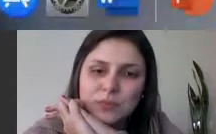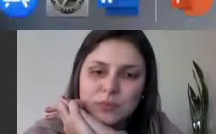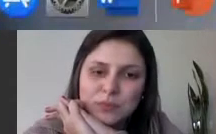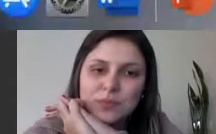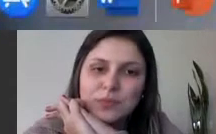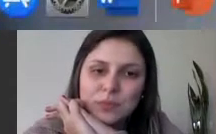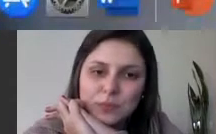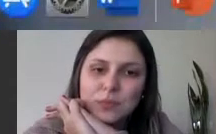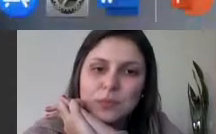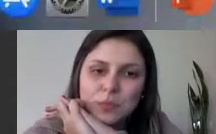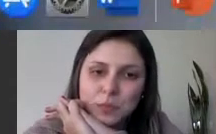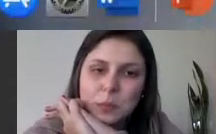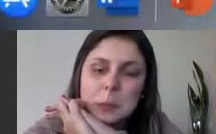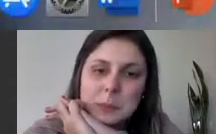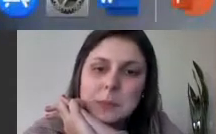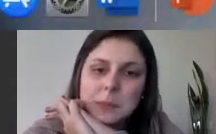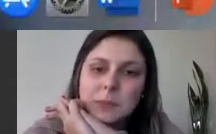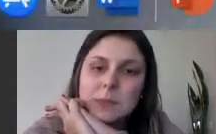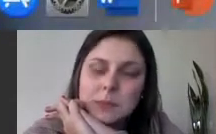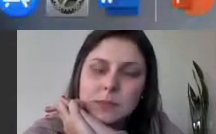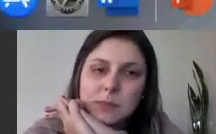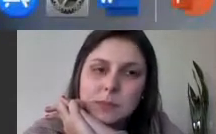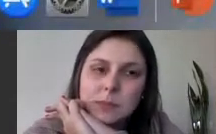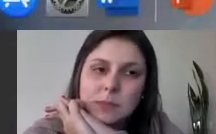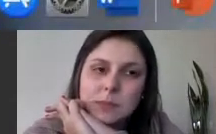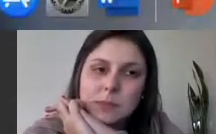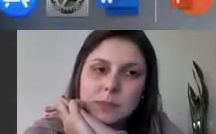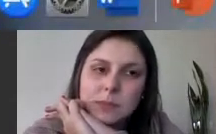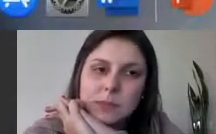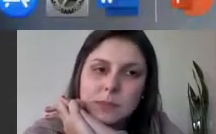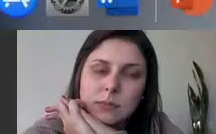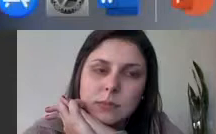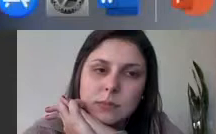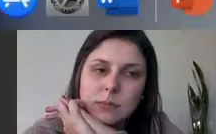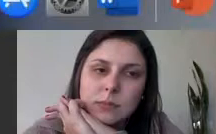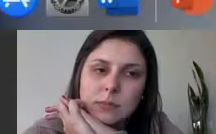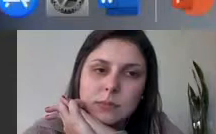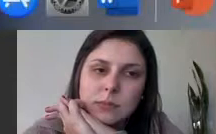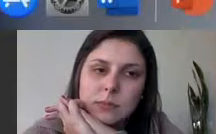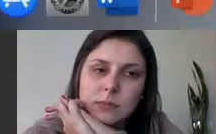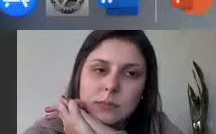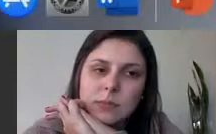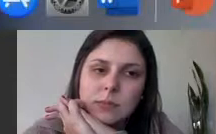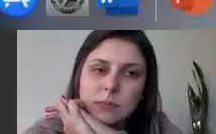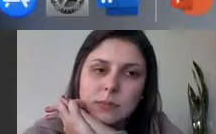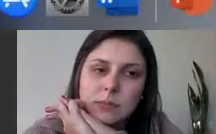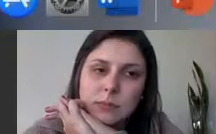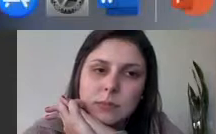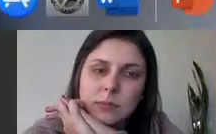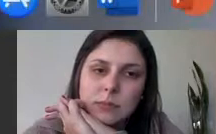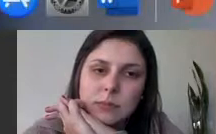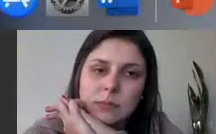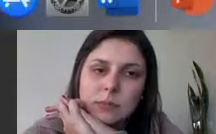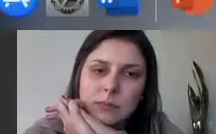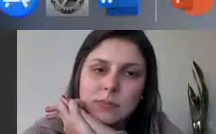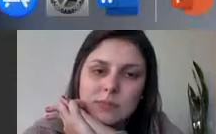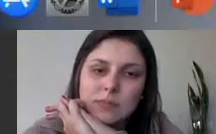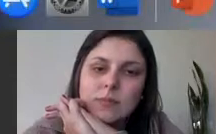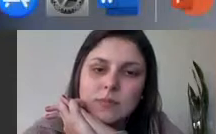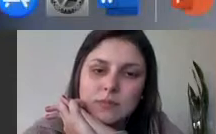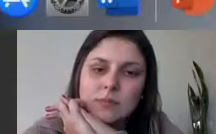dos conteúdos e da linguagem alfabética, seja escrita ou oral, nós passamos a experimentar,